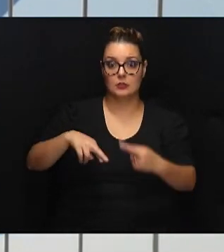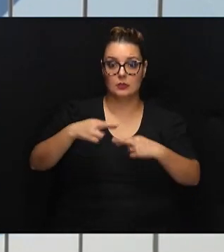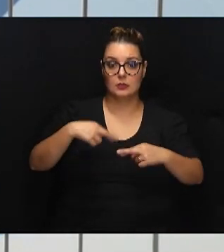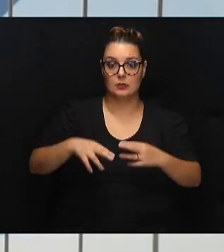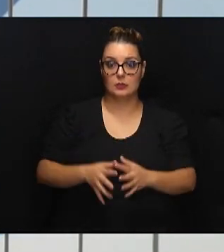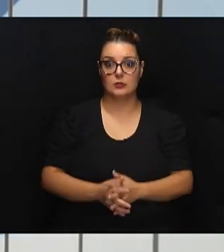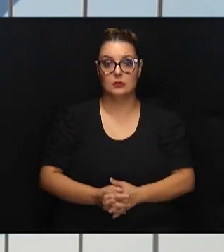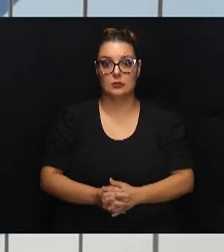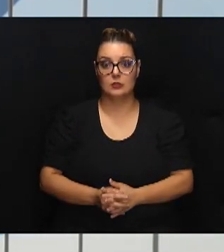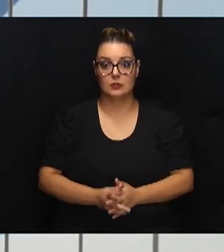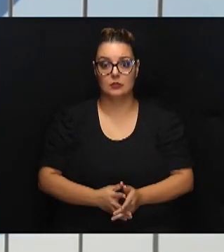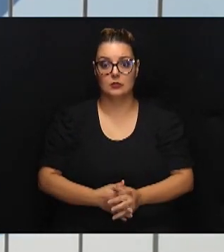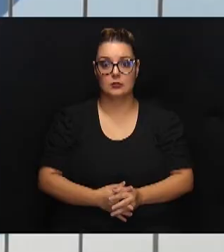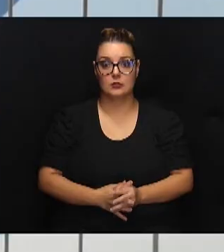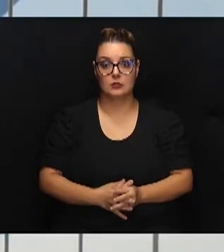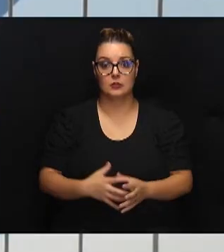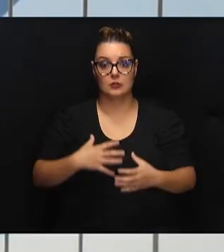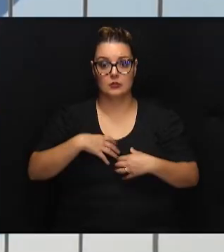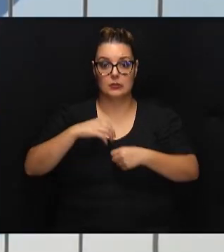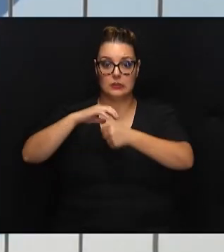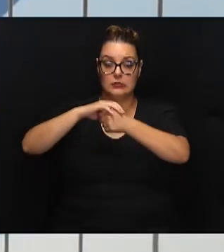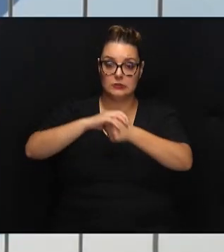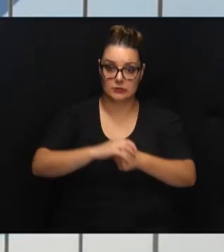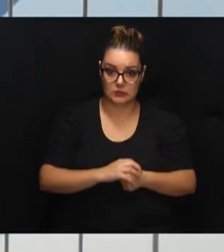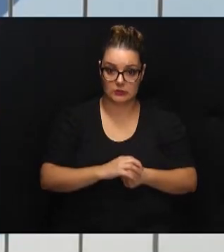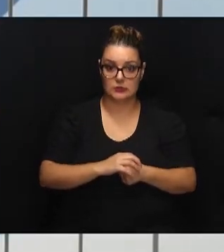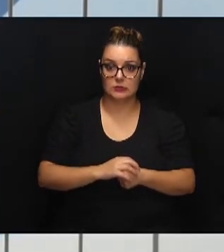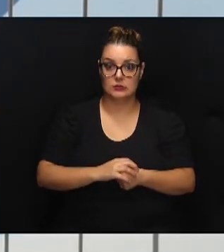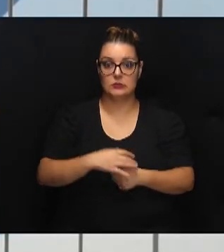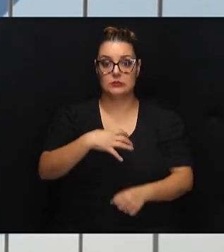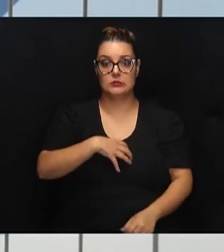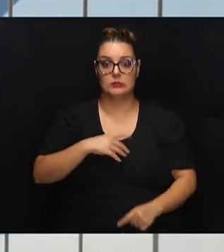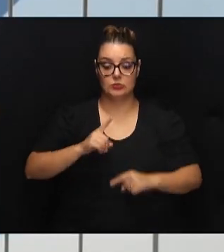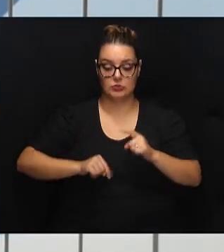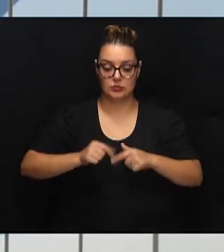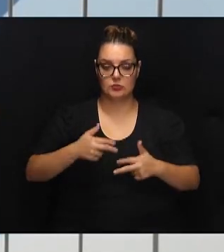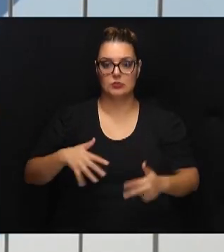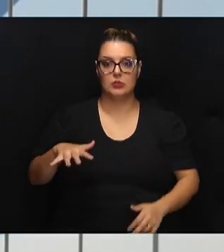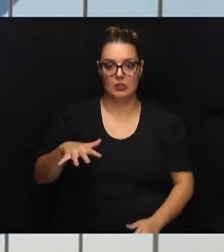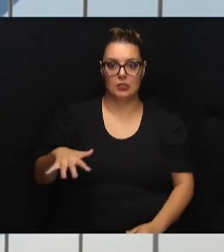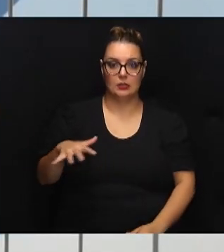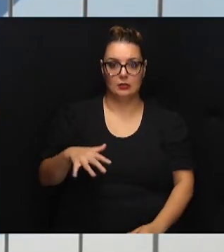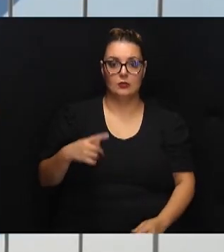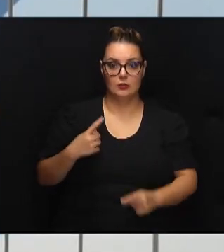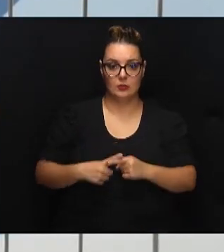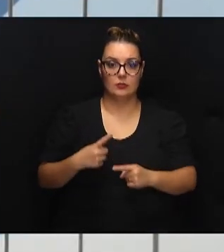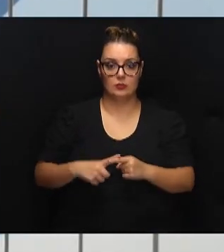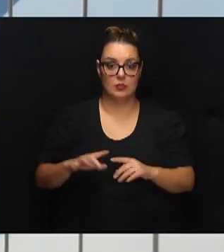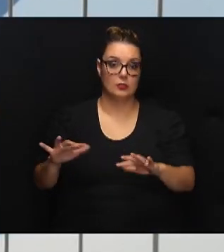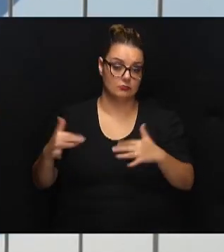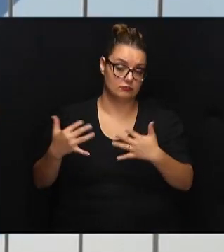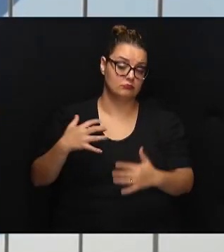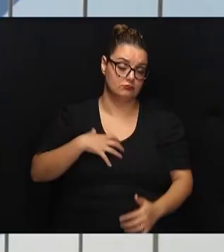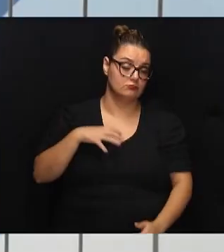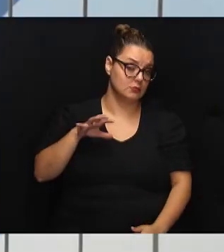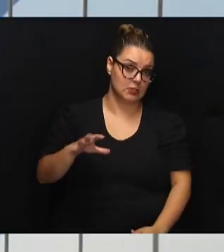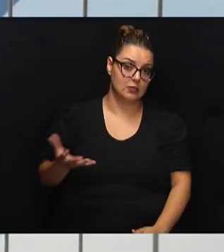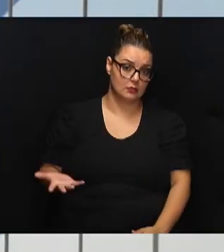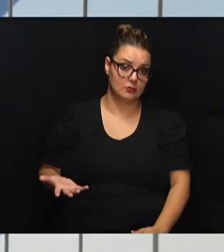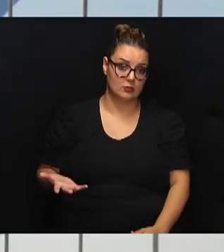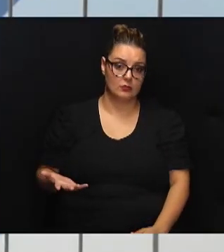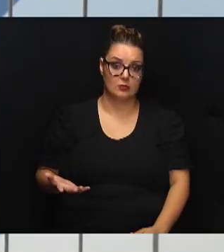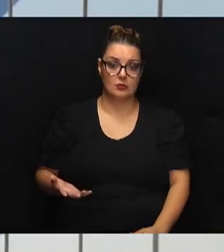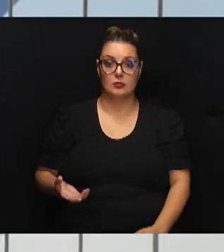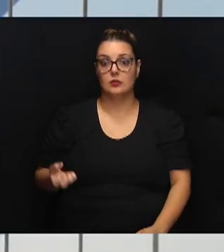de ele se sentir totalmente pressionado e objeto daquele setor. Porque ele é visto dessa forma, né? Enquanto